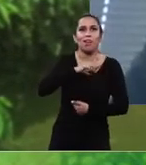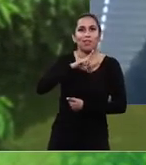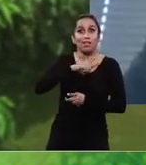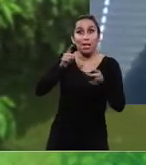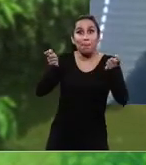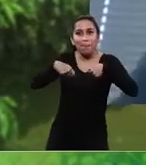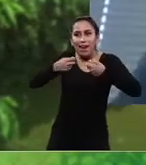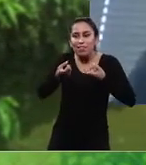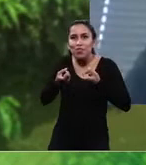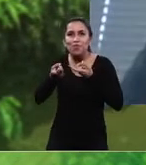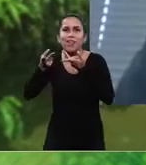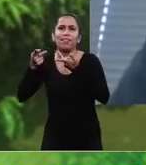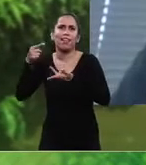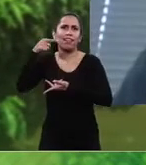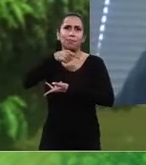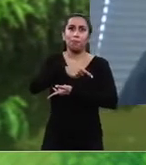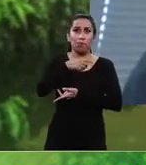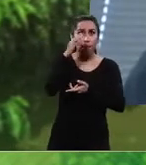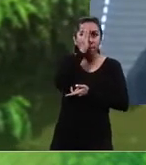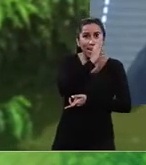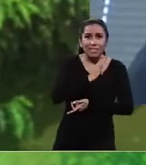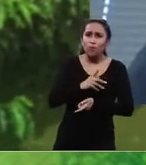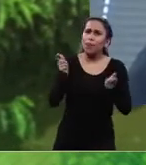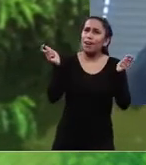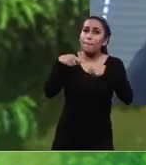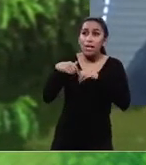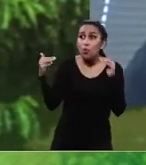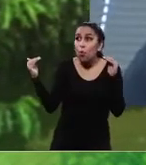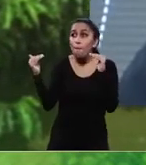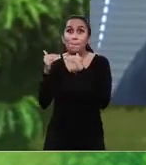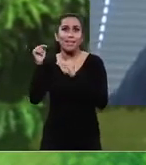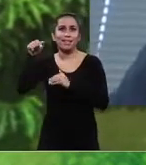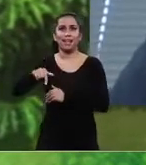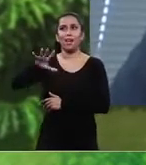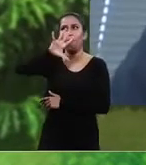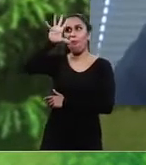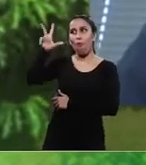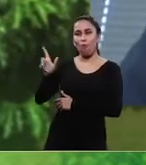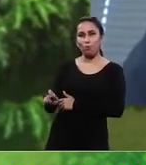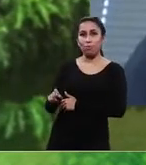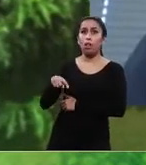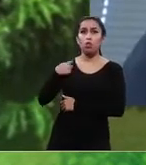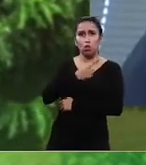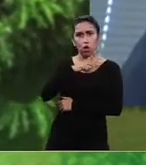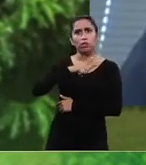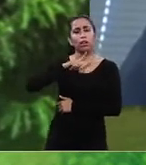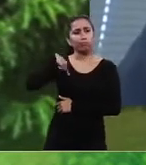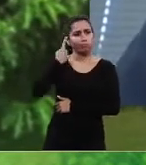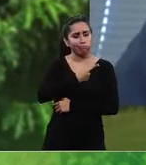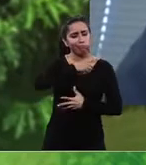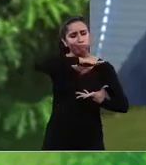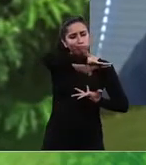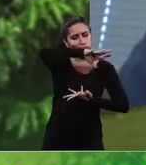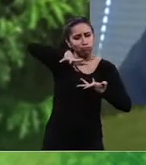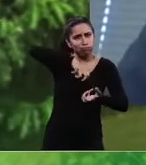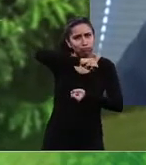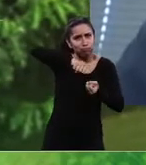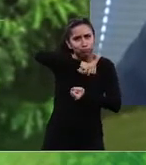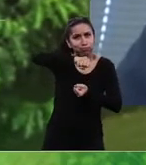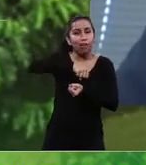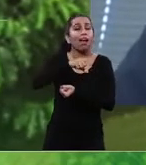o noivo perfeito para essa demanda internacional. Porque nós temos sustentabilidade, o crescimento da produtividade